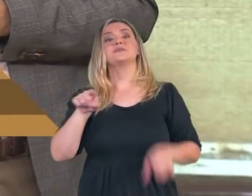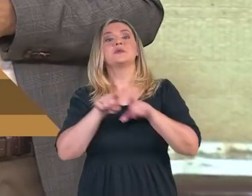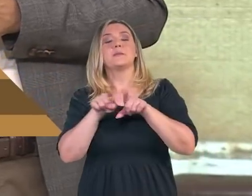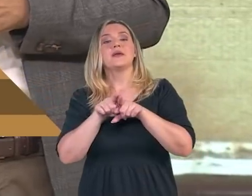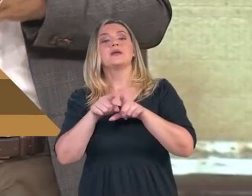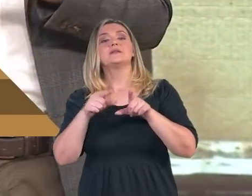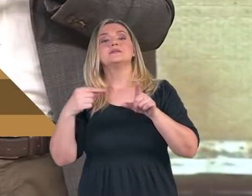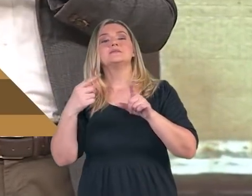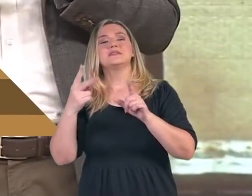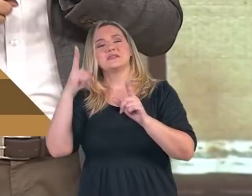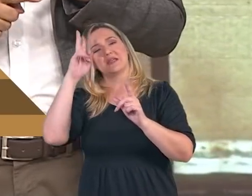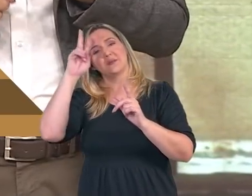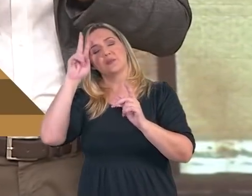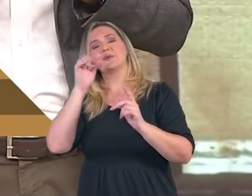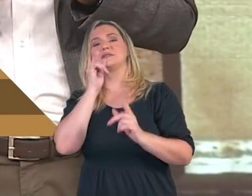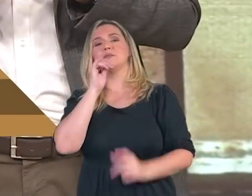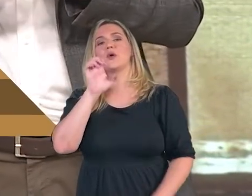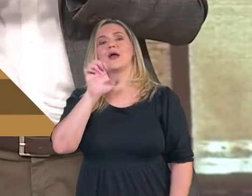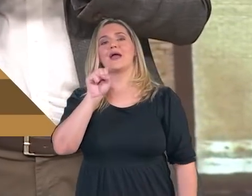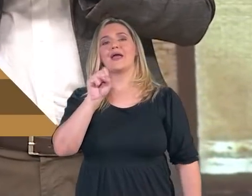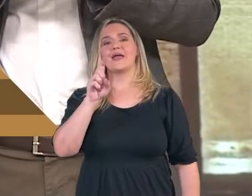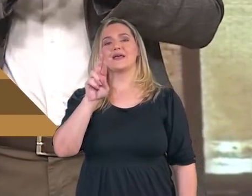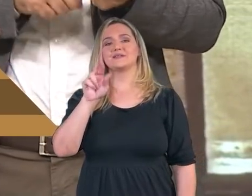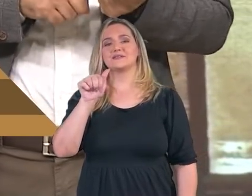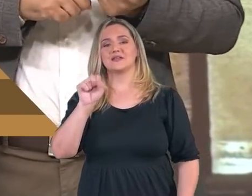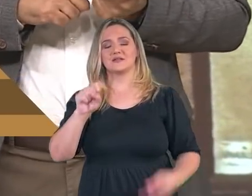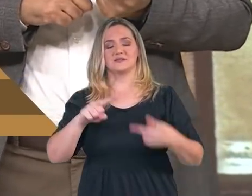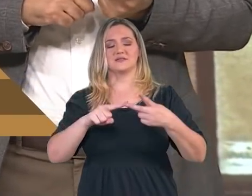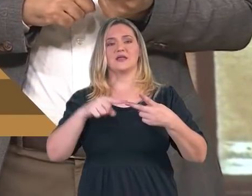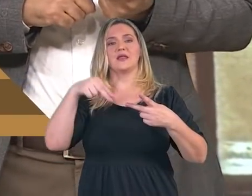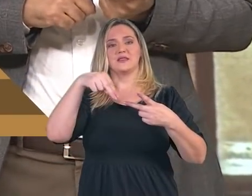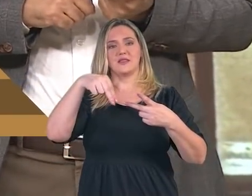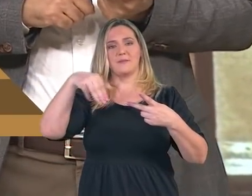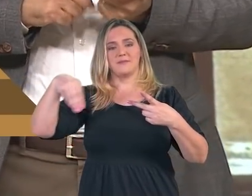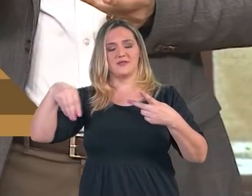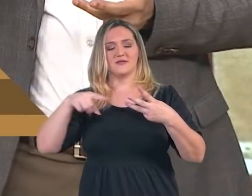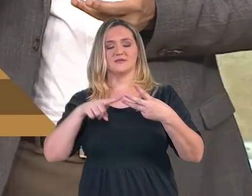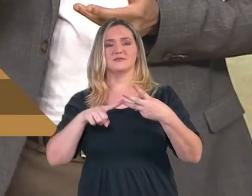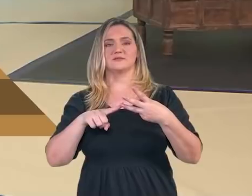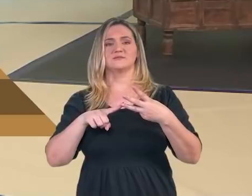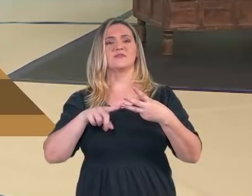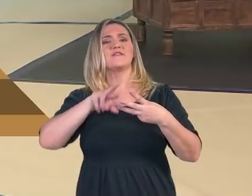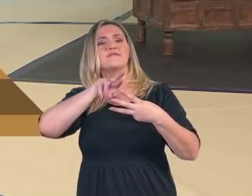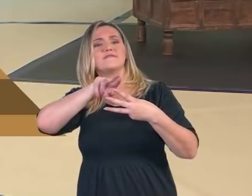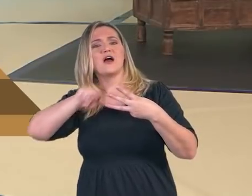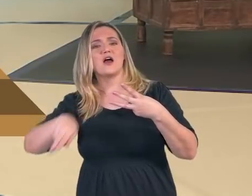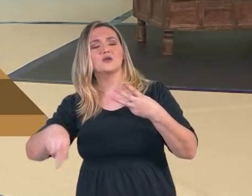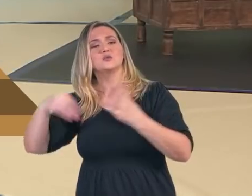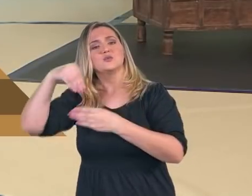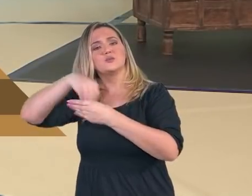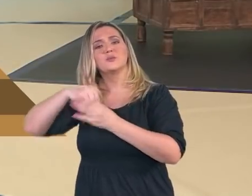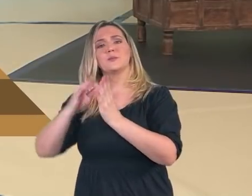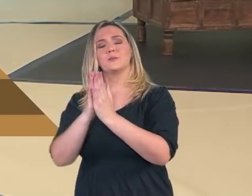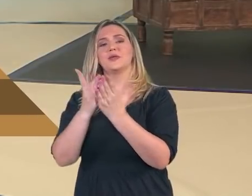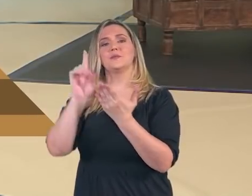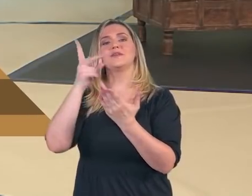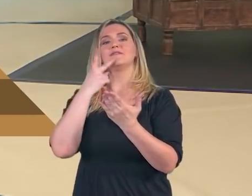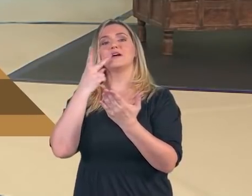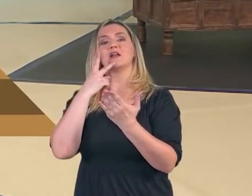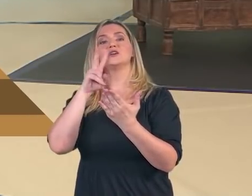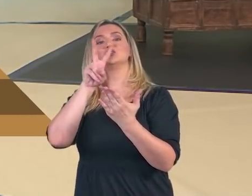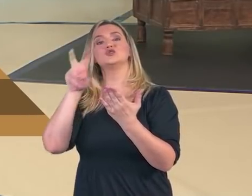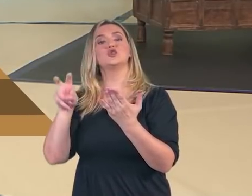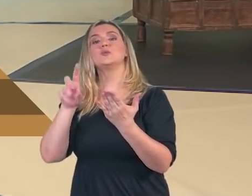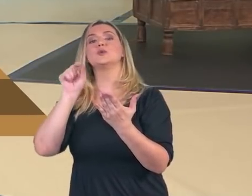passagens tipo Esdras 2:62, Neemias 7:64. A santidade, nesse contexto bíblico, não tem nada a ver